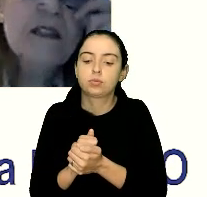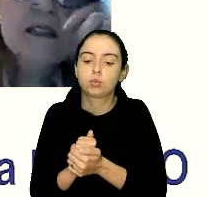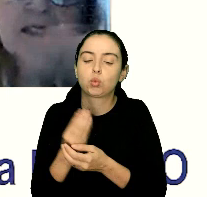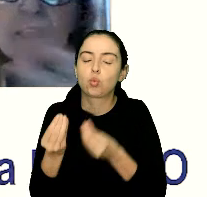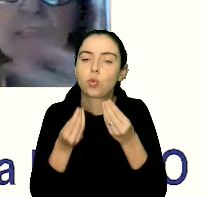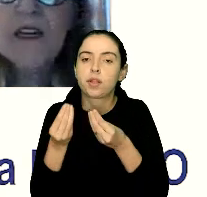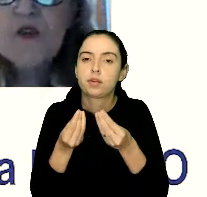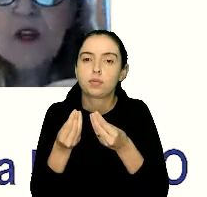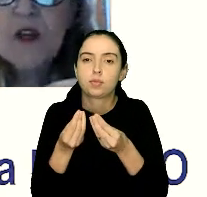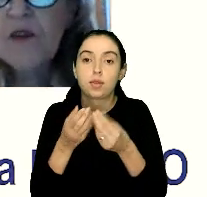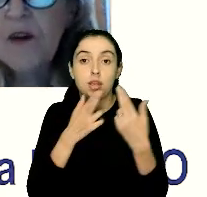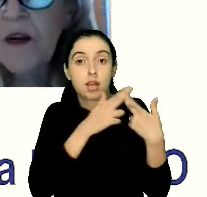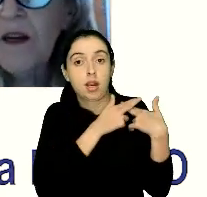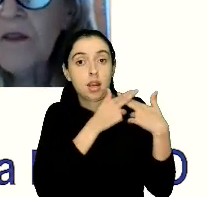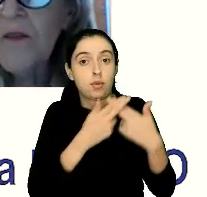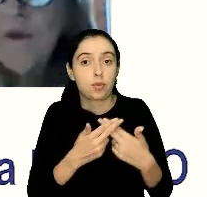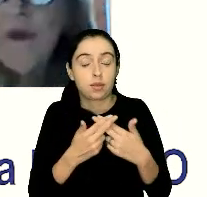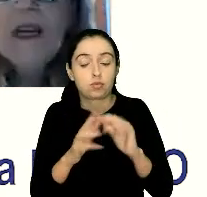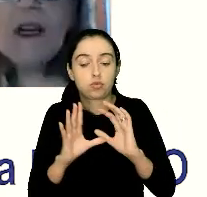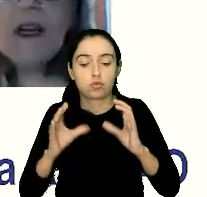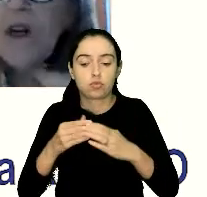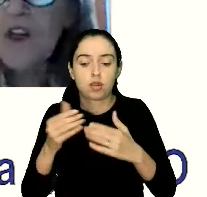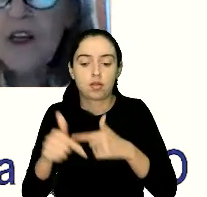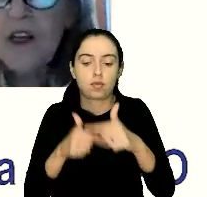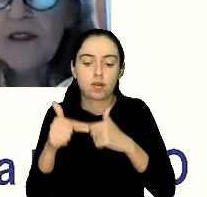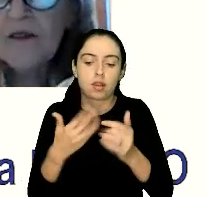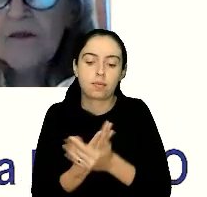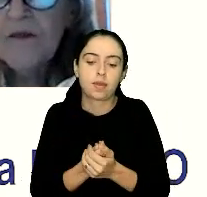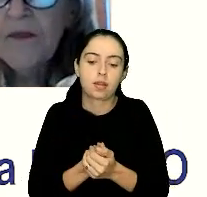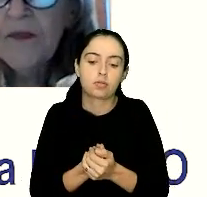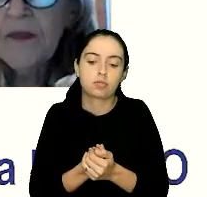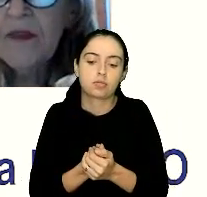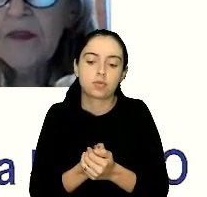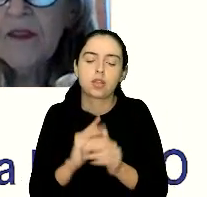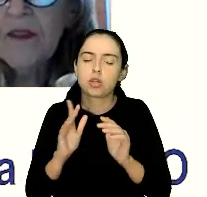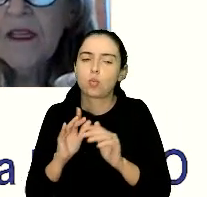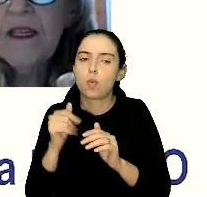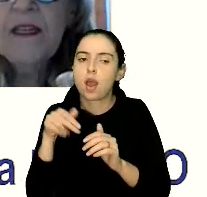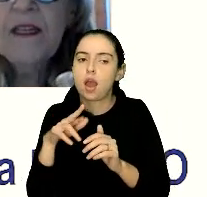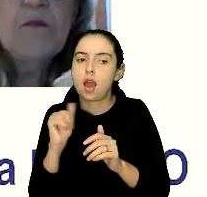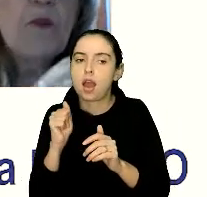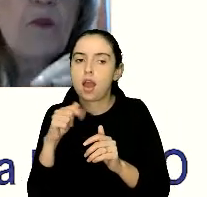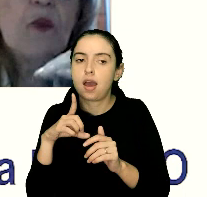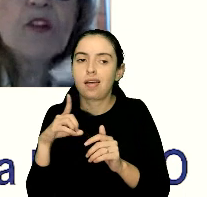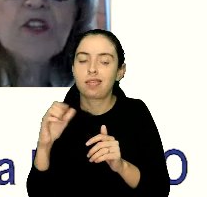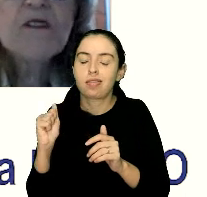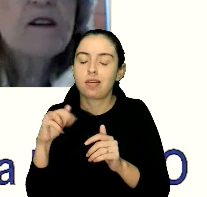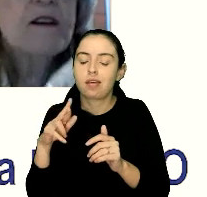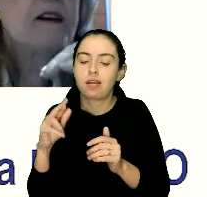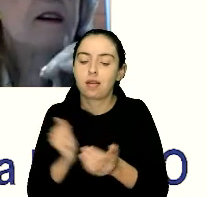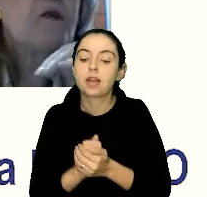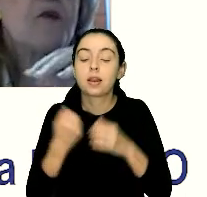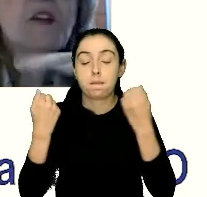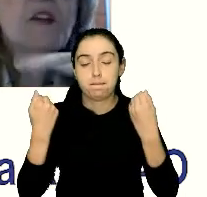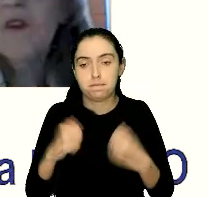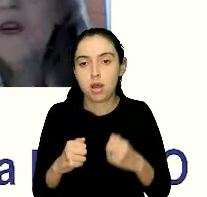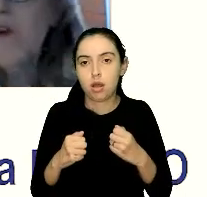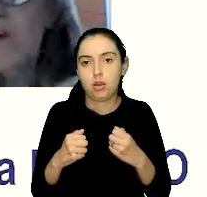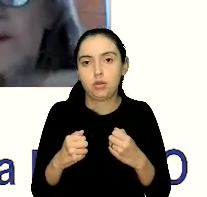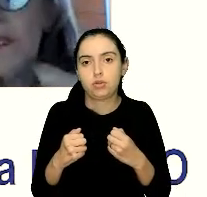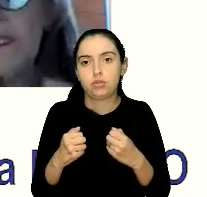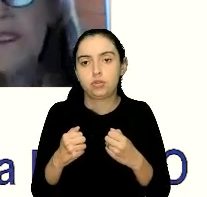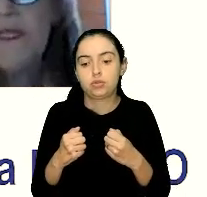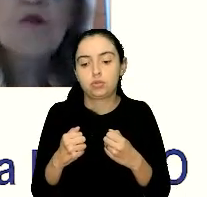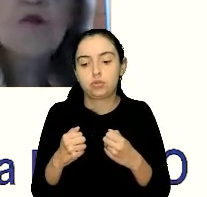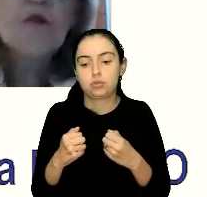em liderança relacionada ao trabalho, ele é o grande radar, né? Ele pode, quando ele não